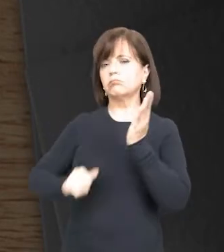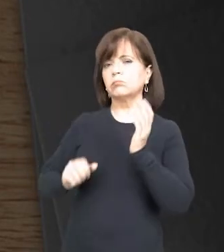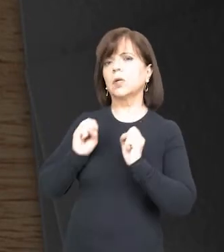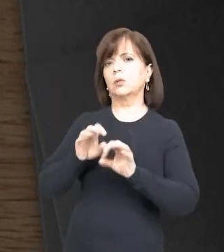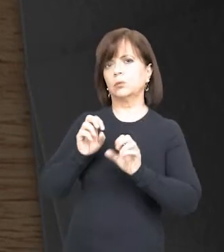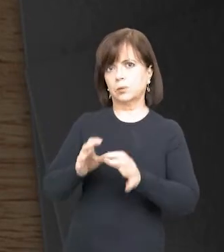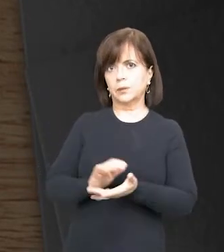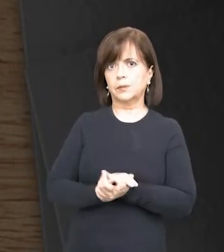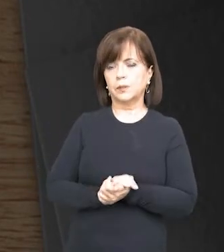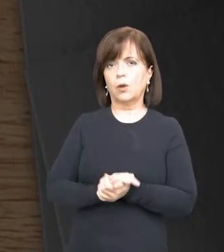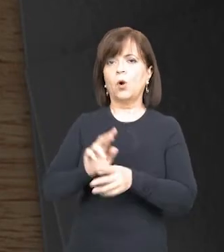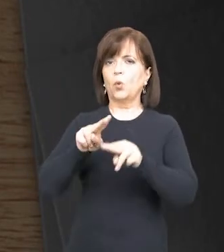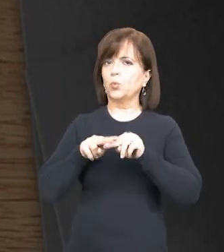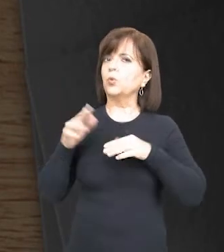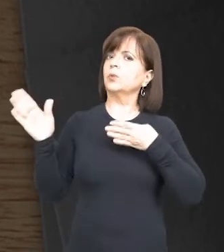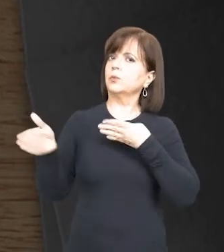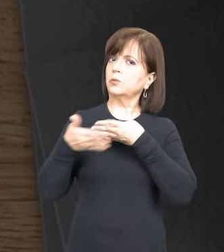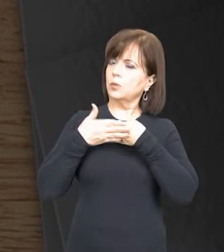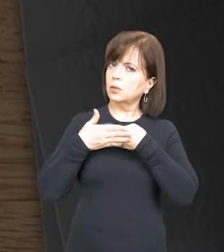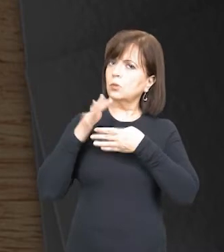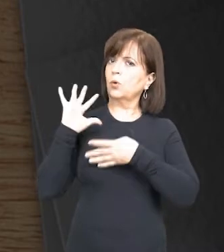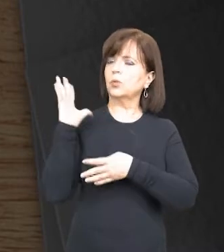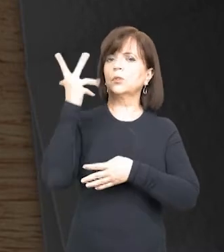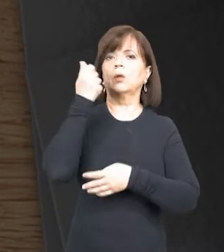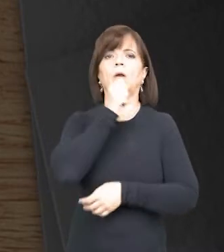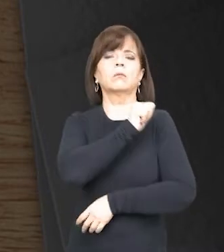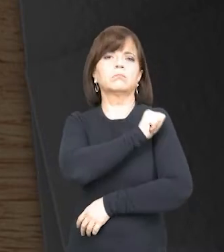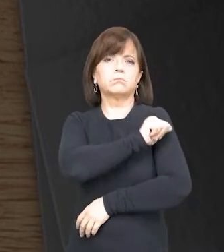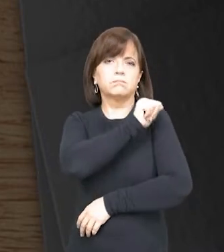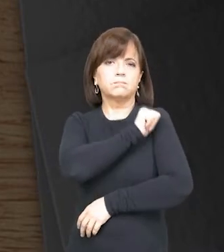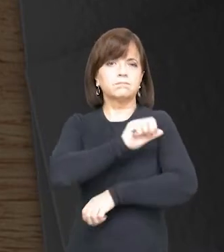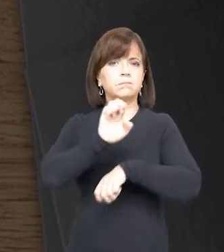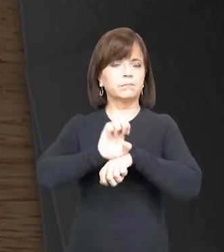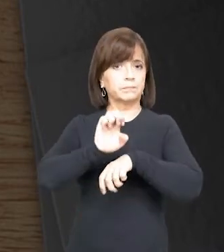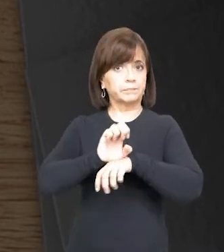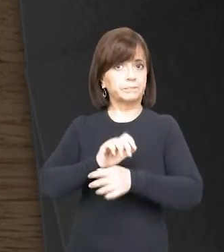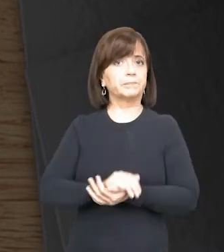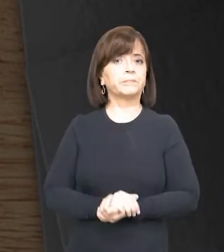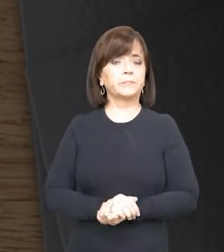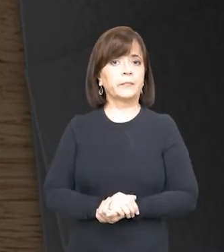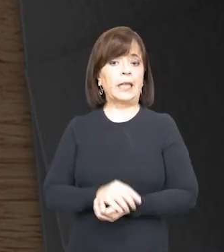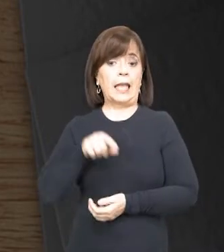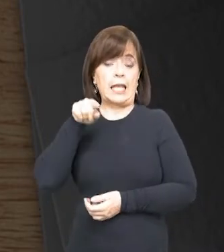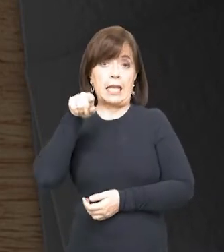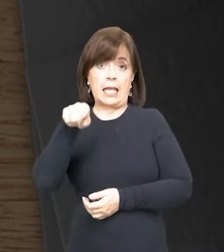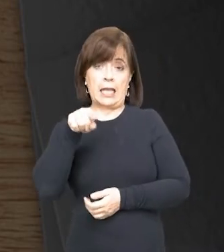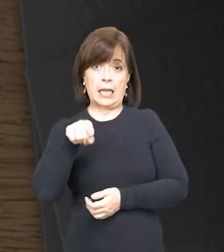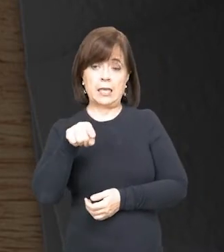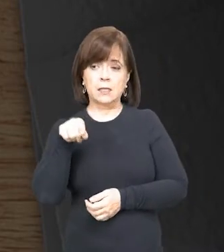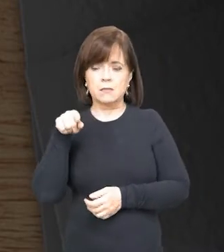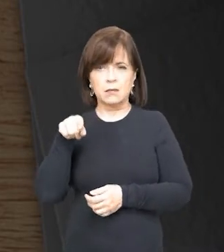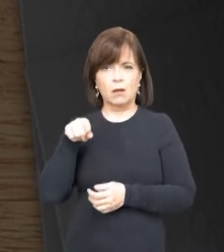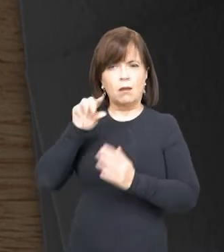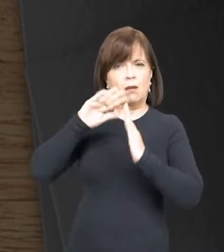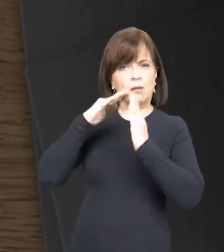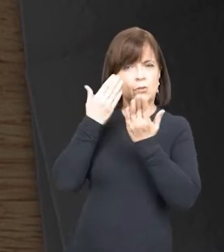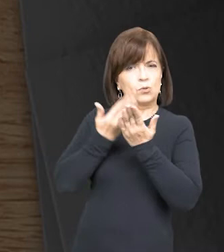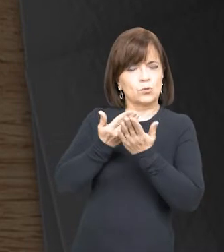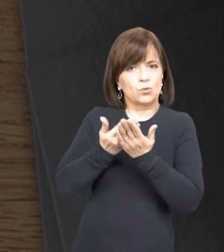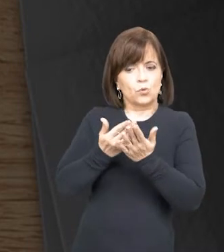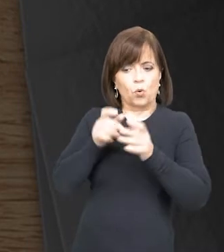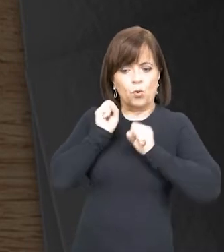o funcionamento das atividades em geral no estado do Rio de Janeiro. E essa retirada da essencialidade